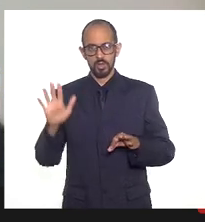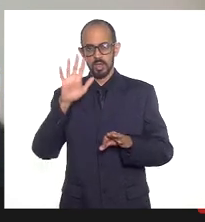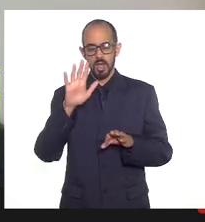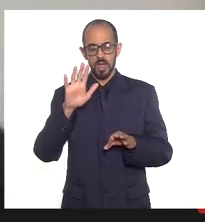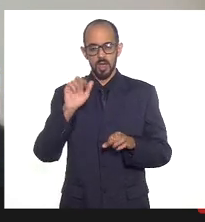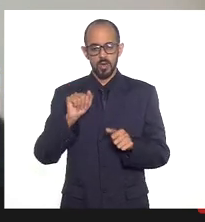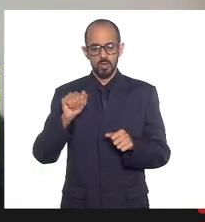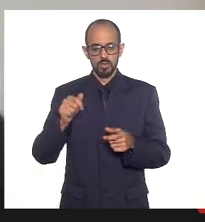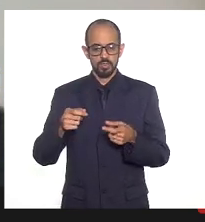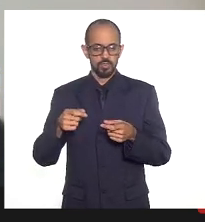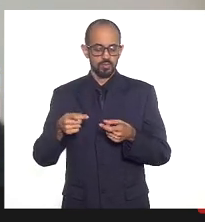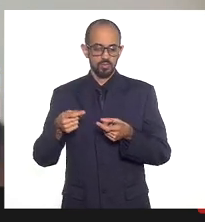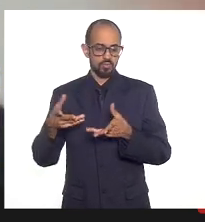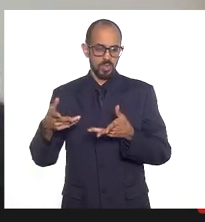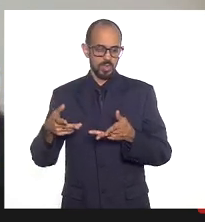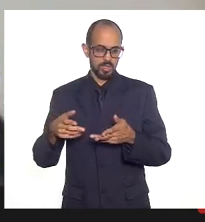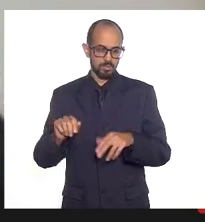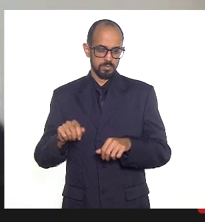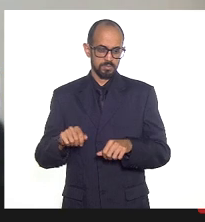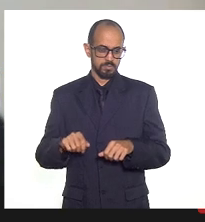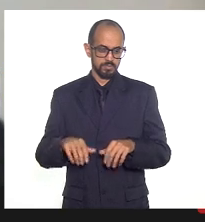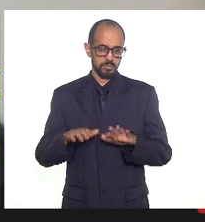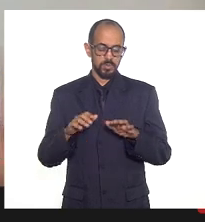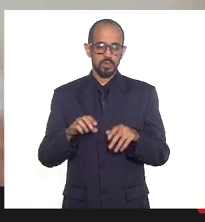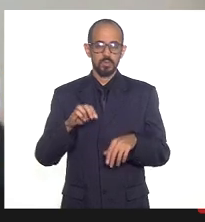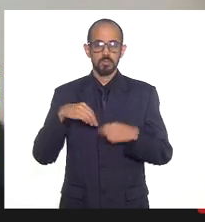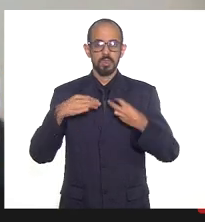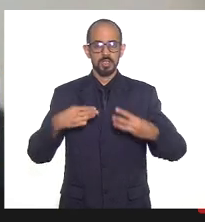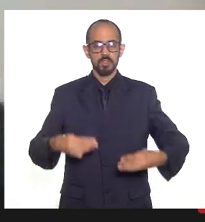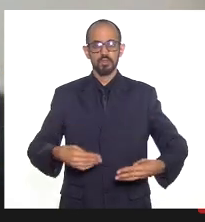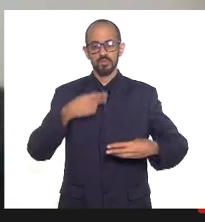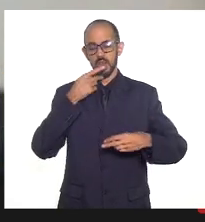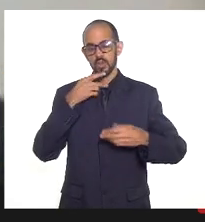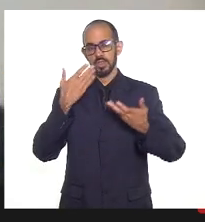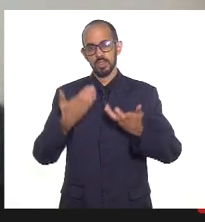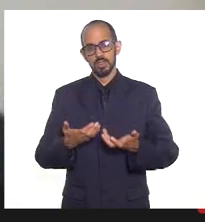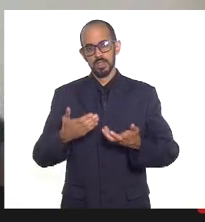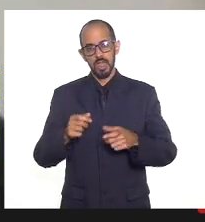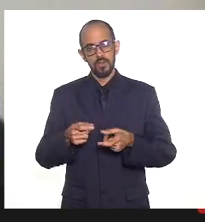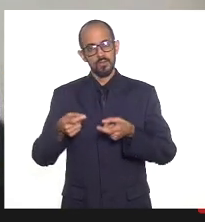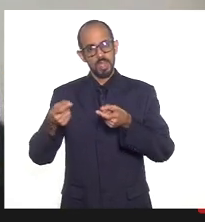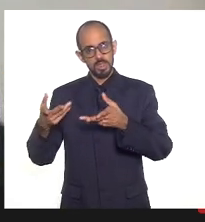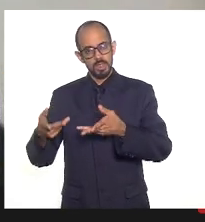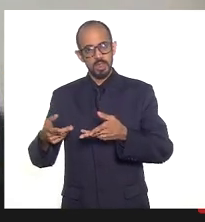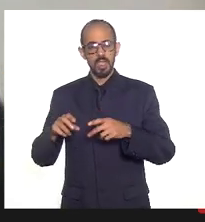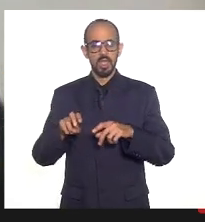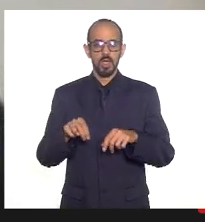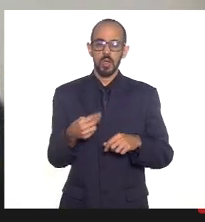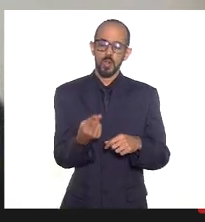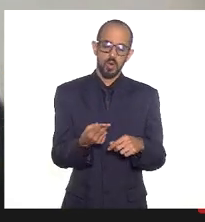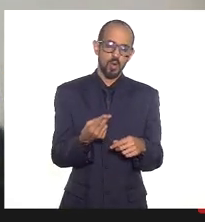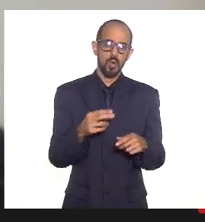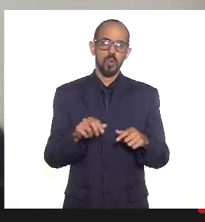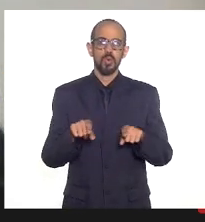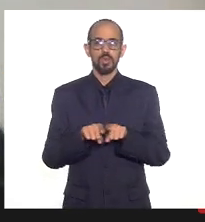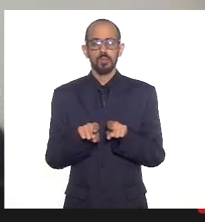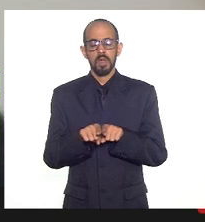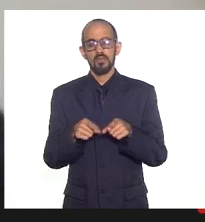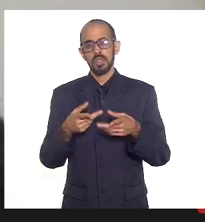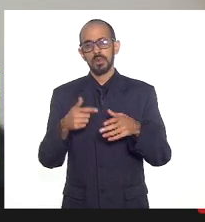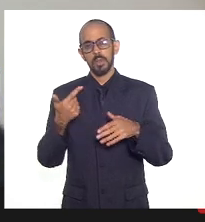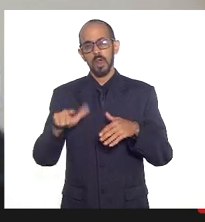Fábio Faria tem falado aí que quer correr com o processo, que quer ou vender ativos, ou, enfim, até privatizar a empresa.